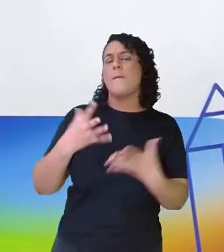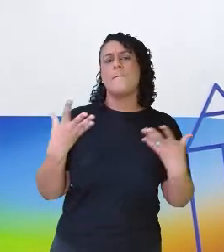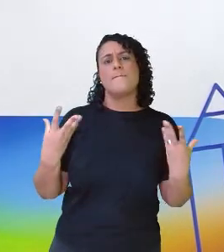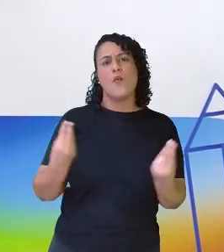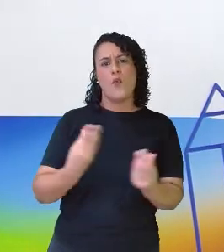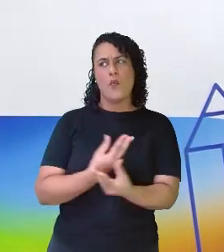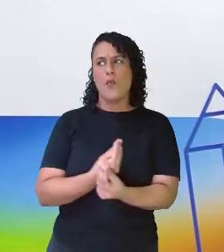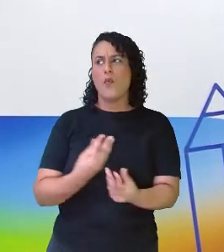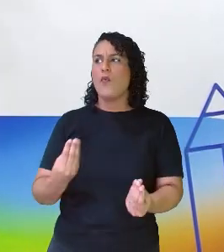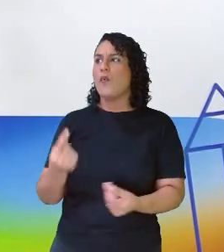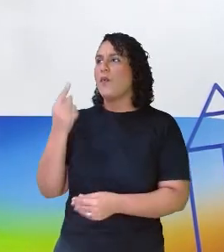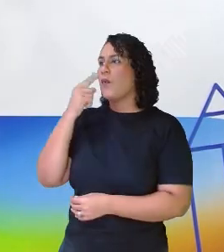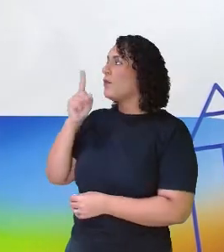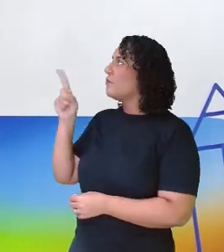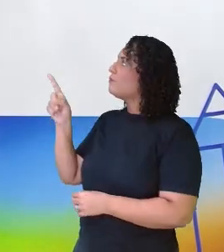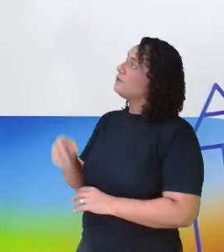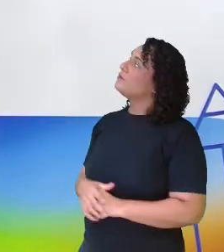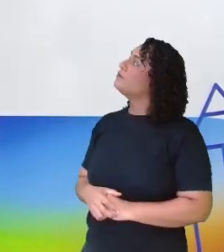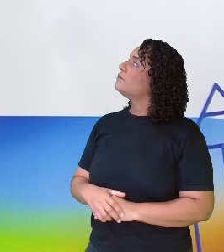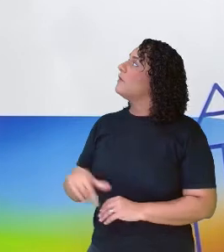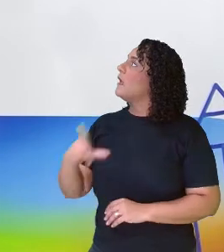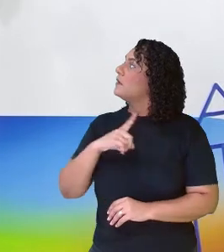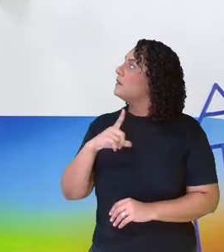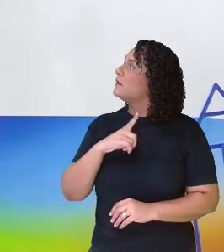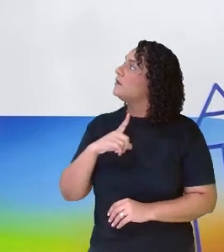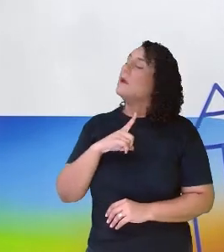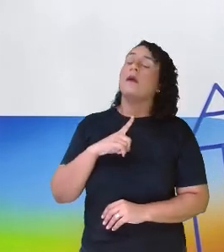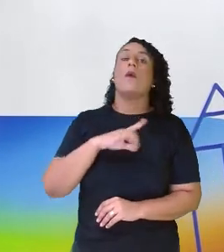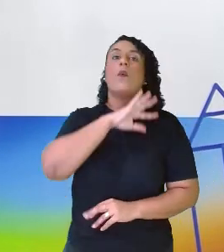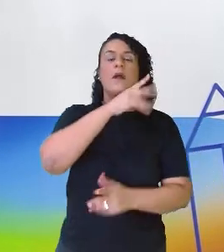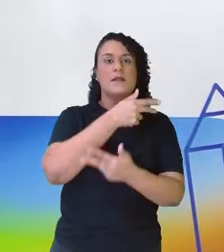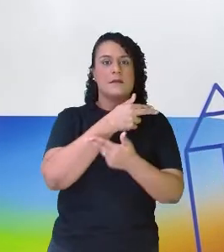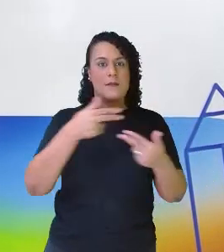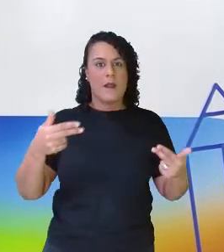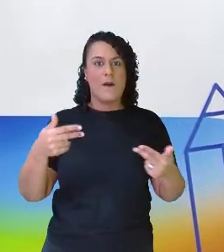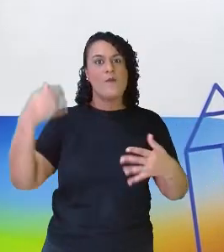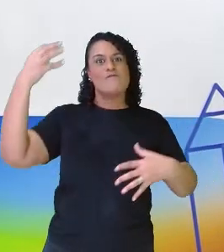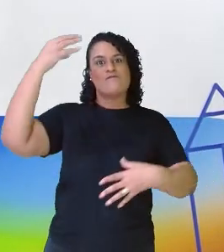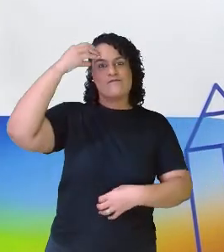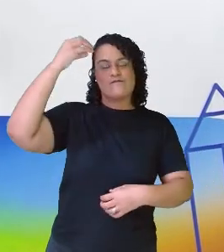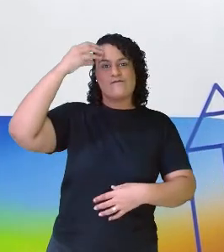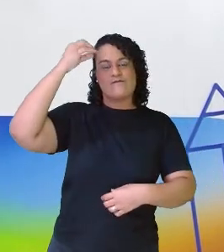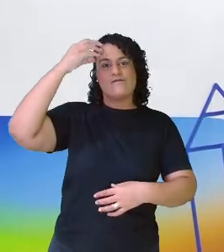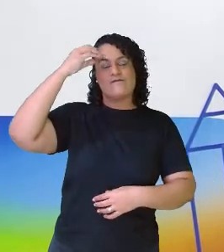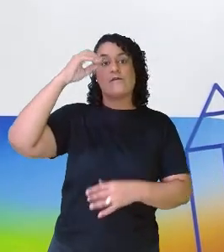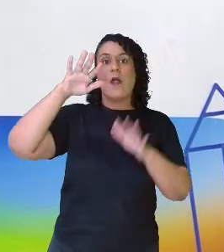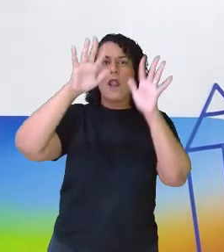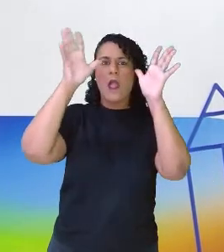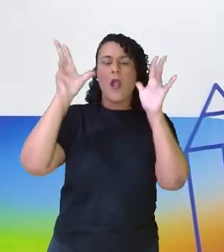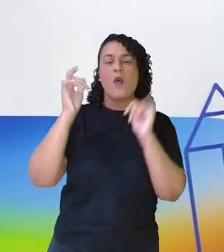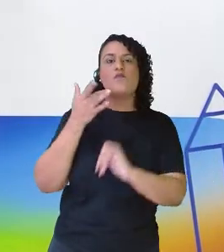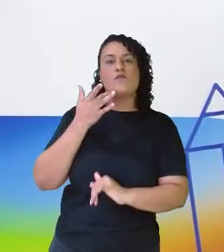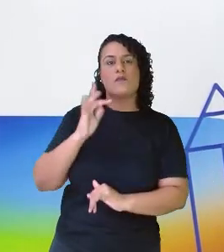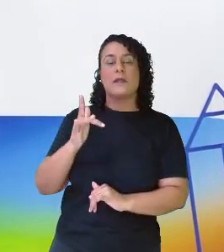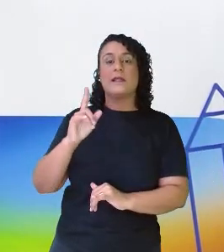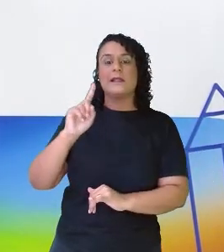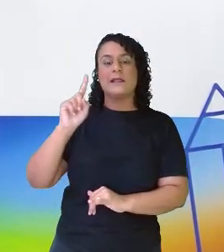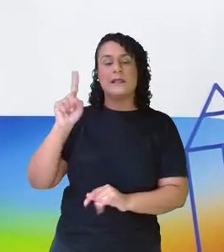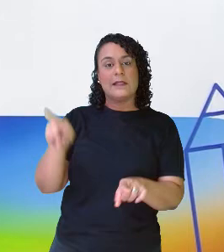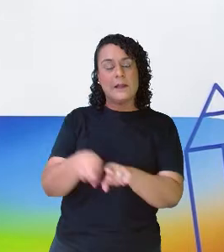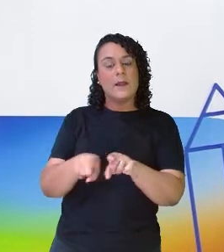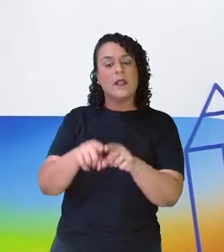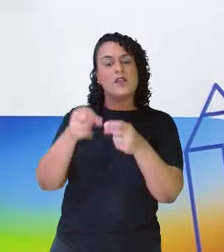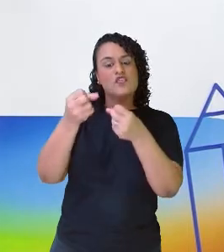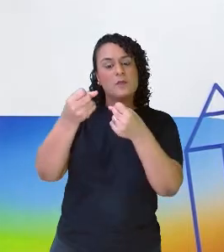como a gente está vendo, ó, tem o animal, mico-leão dourado, por exemplo, e aqui explicando um pouco desse animal.